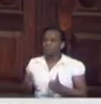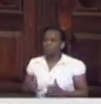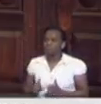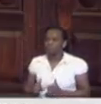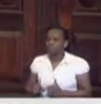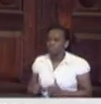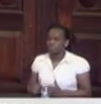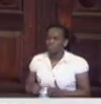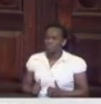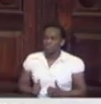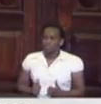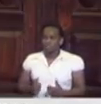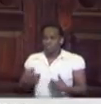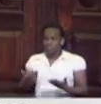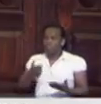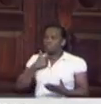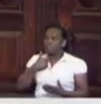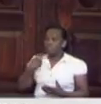do afronta